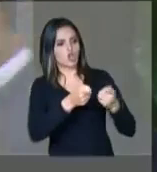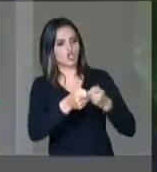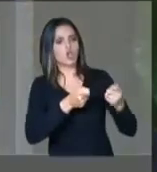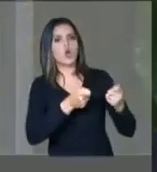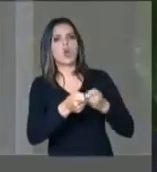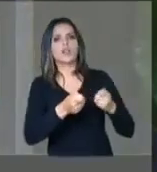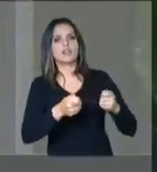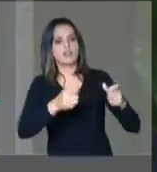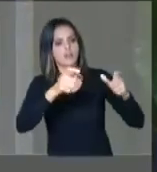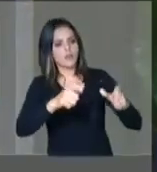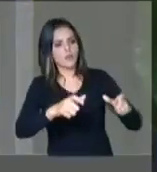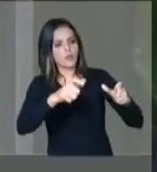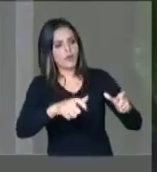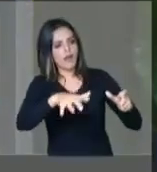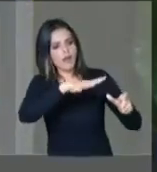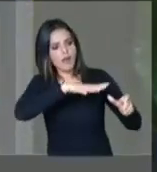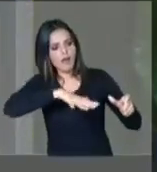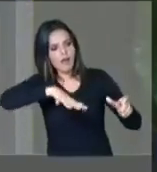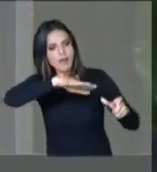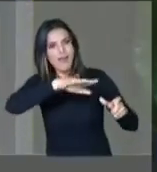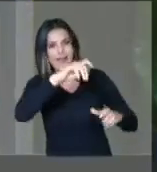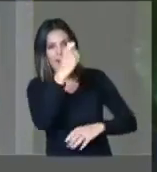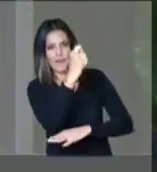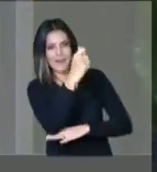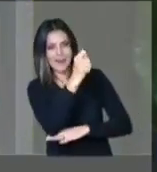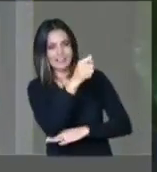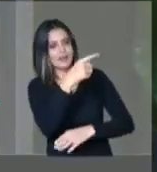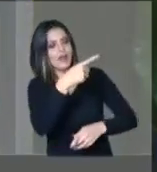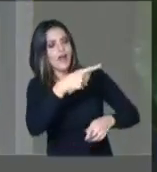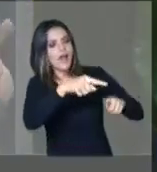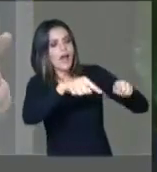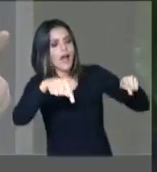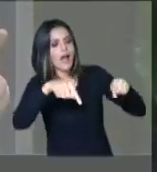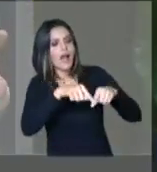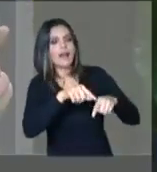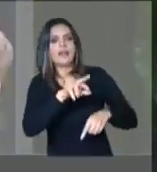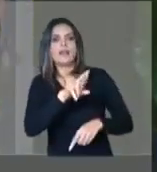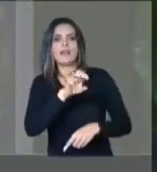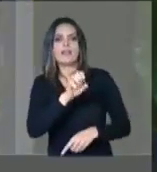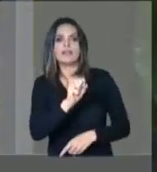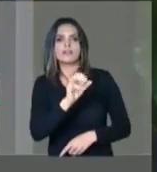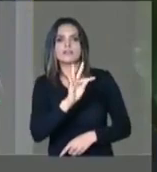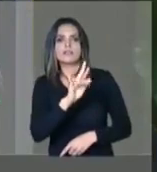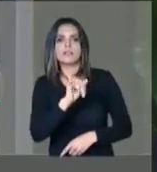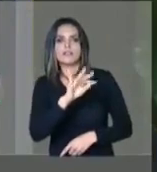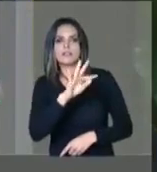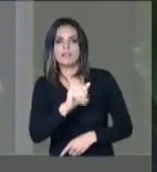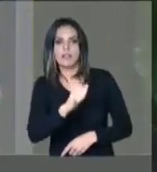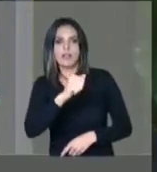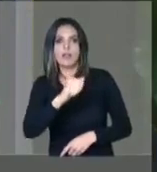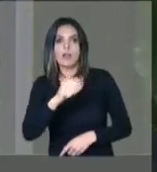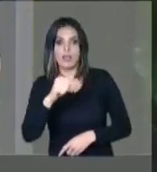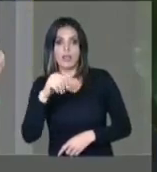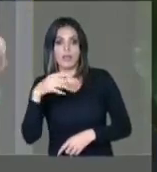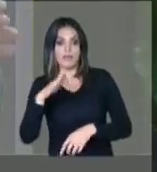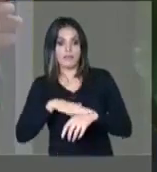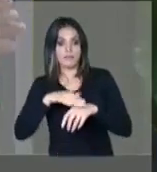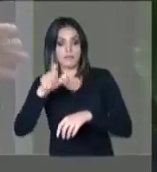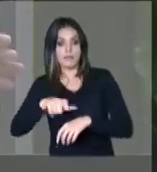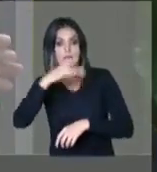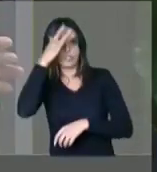restritas e garante livre acesso a qualquer tempo aos Estados Unidos da